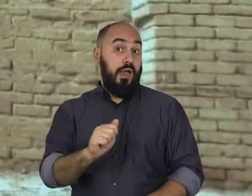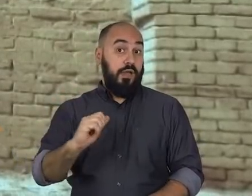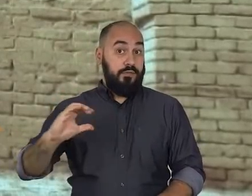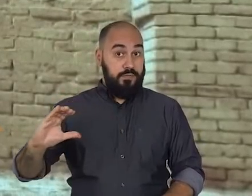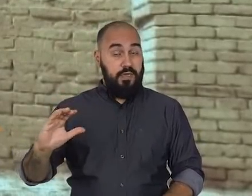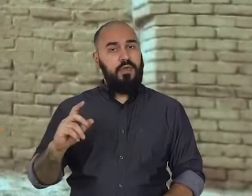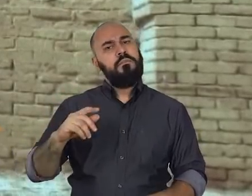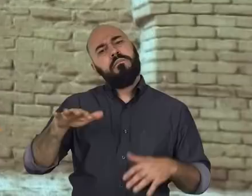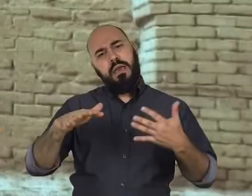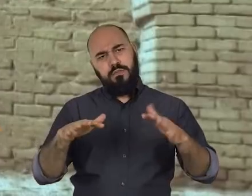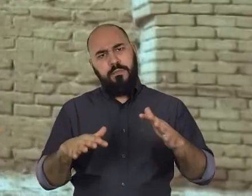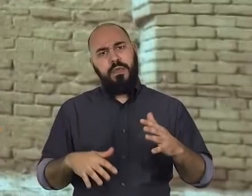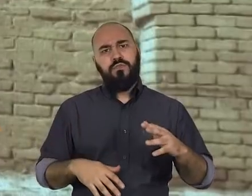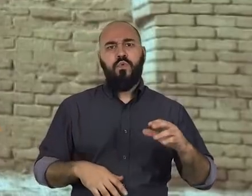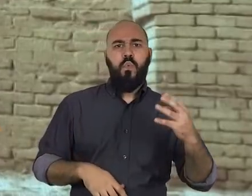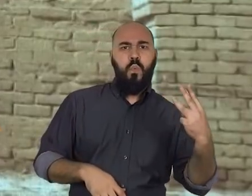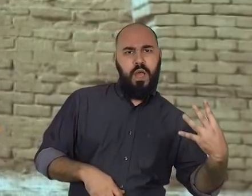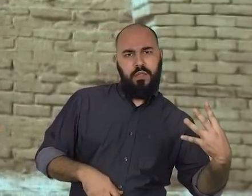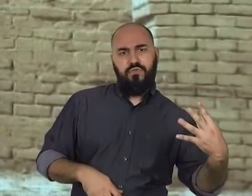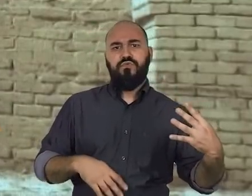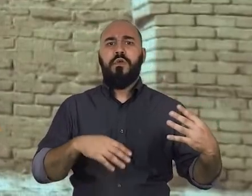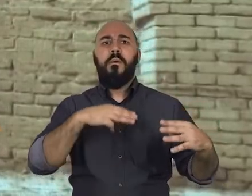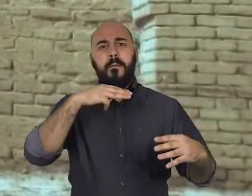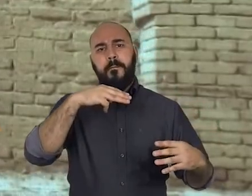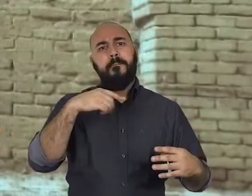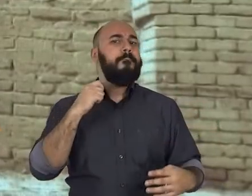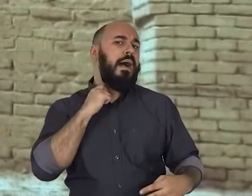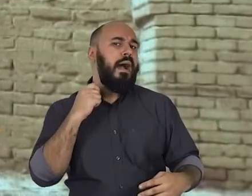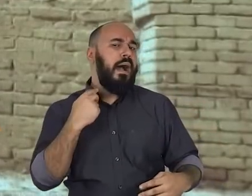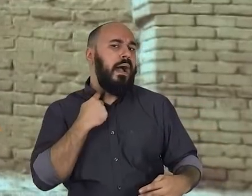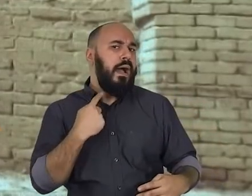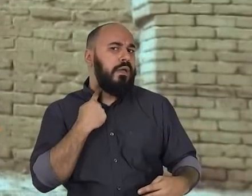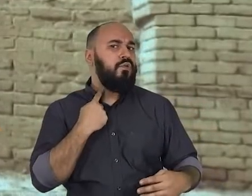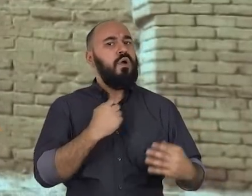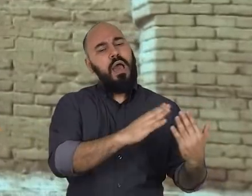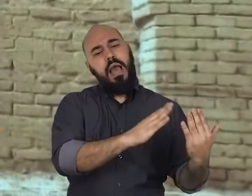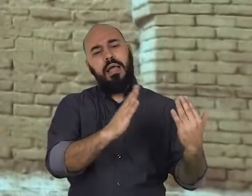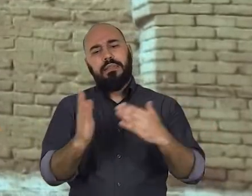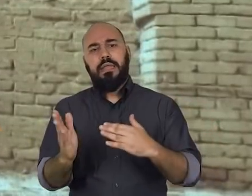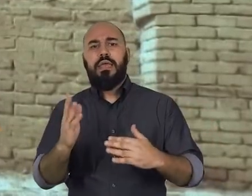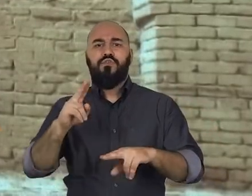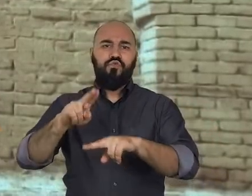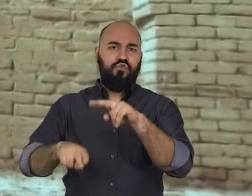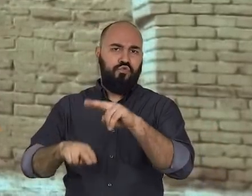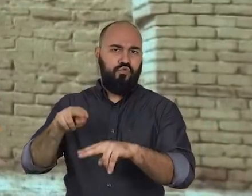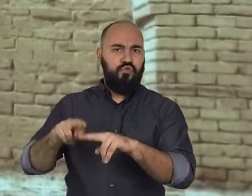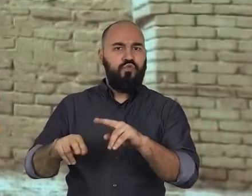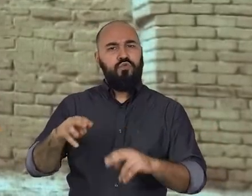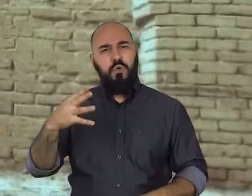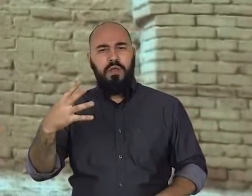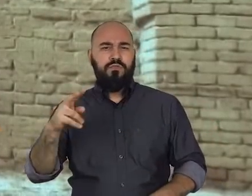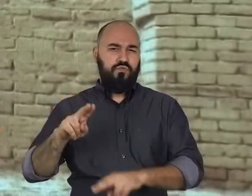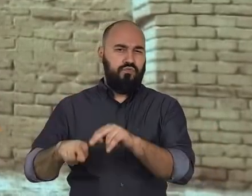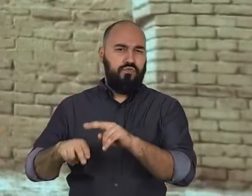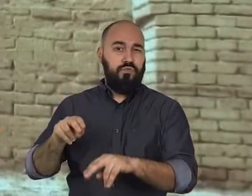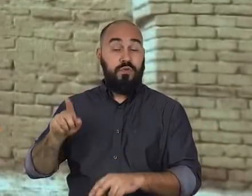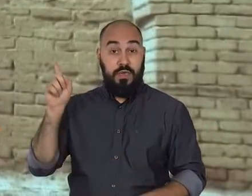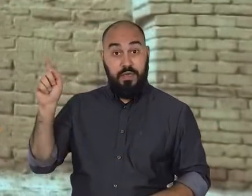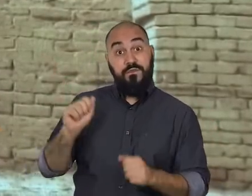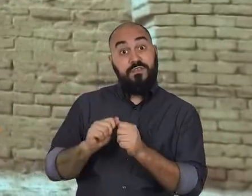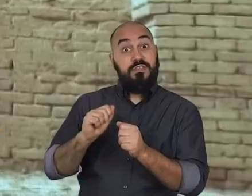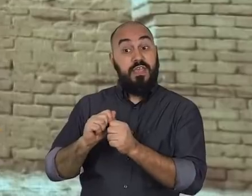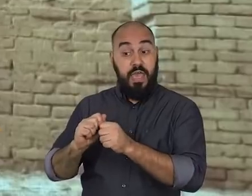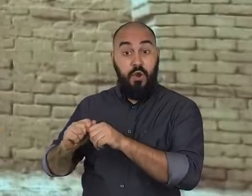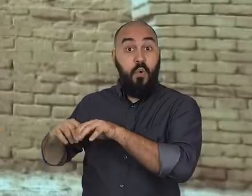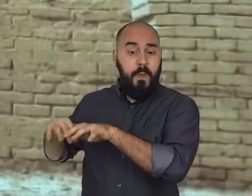2 de junho do nosso calendário, ambos, Nabopolassar e o príncipe herdeiro Nabucodonosor, fizeram uma